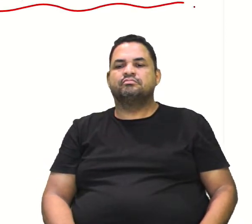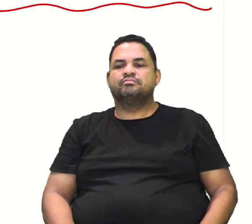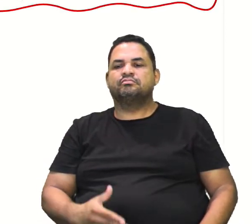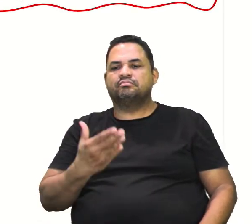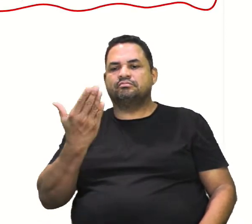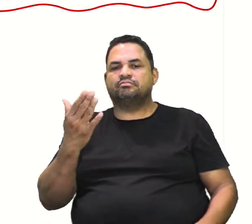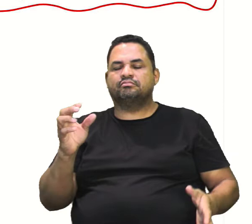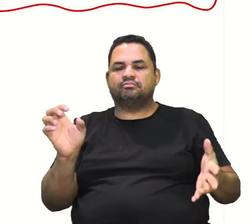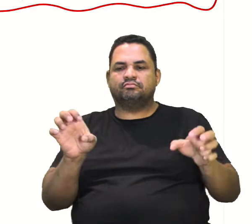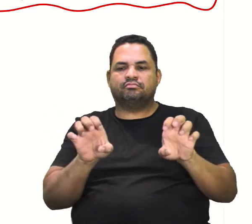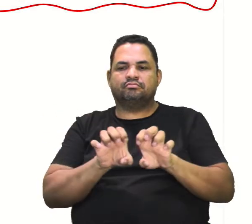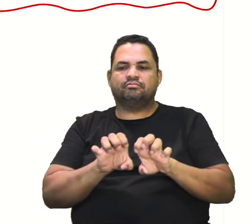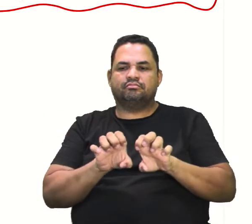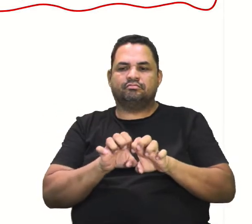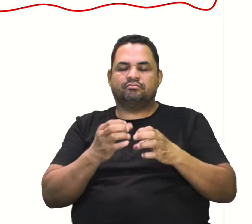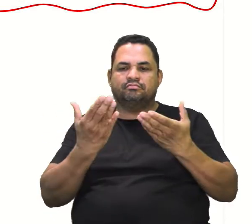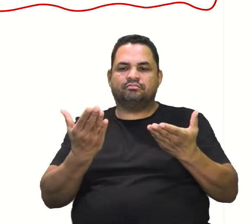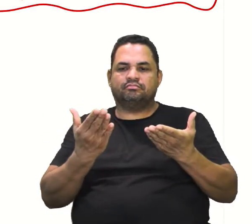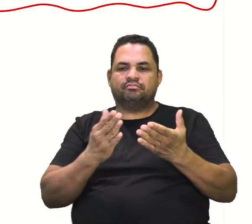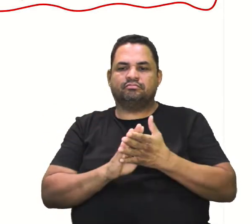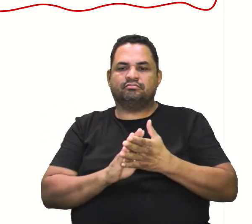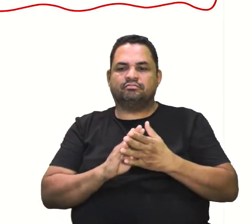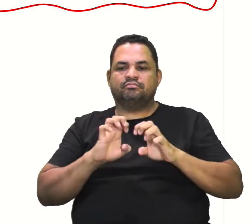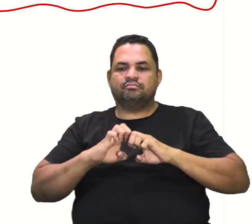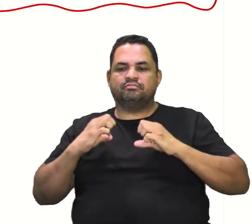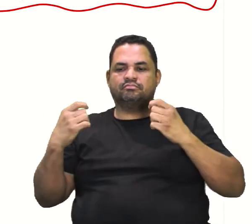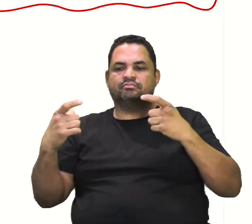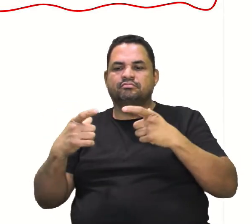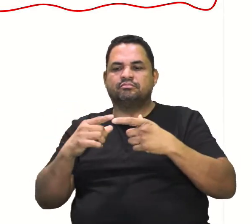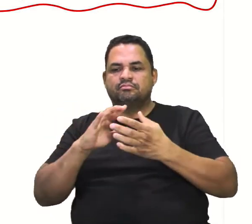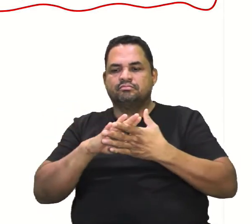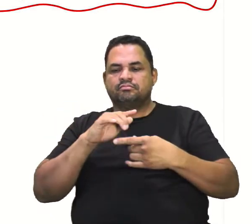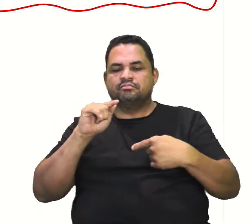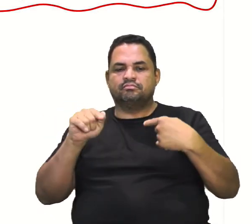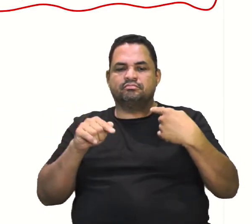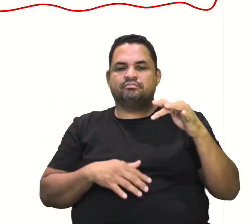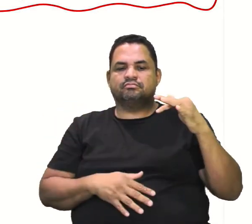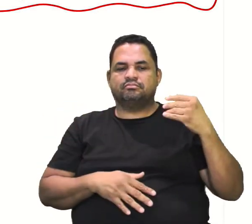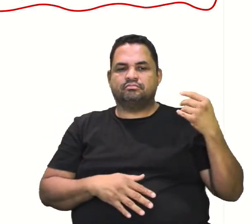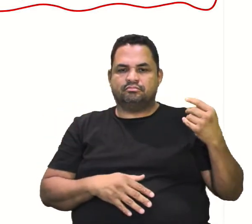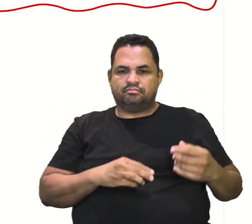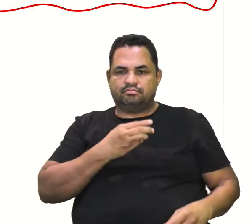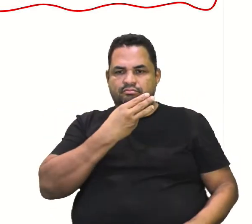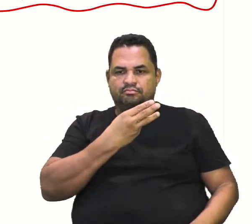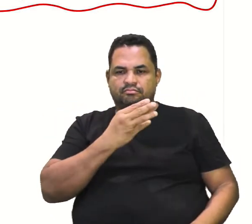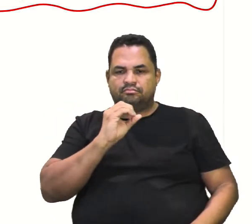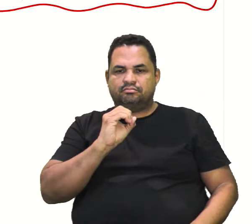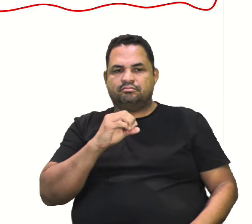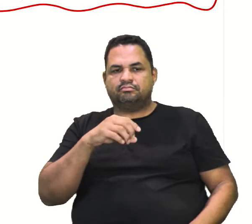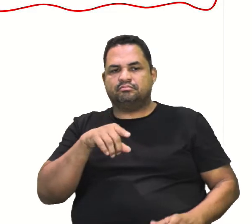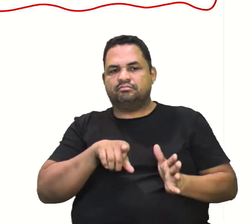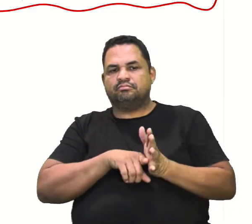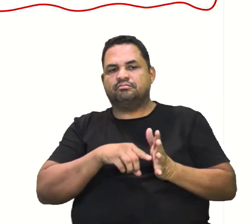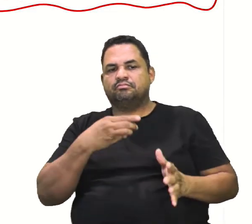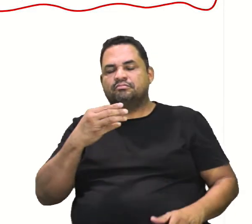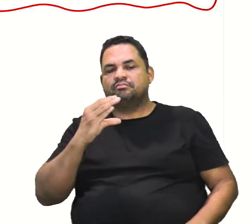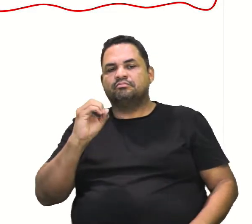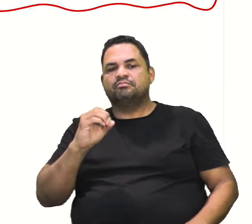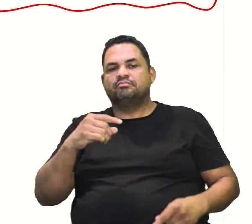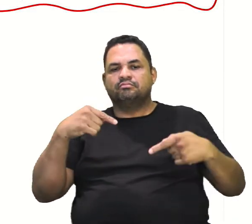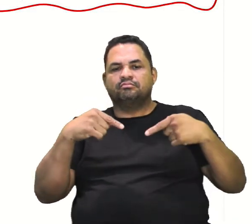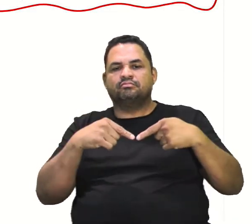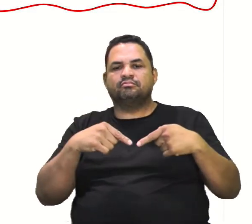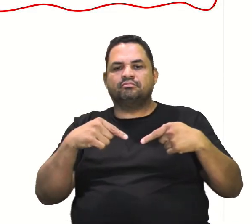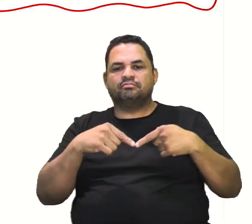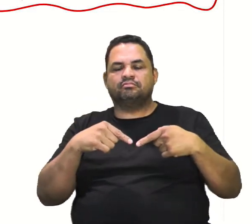Essa é a minha equação da elipse de focos 13, 0 menos 13, 0 e vértices,